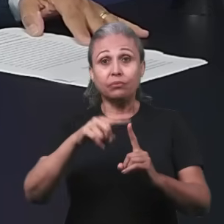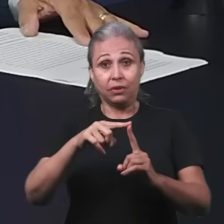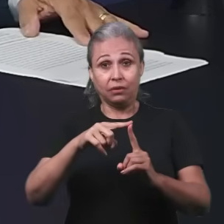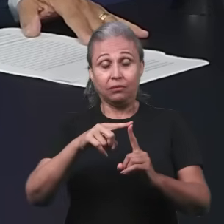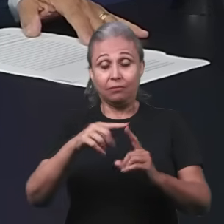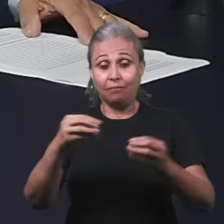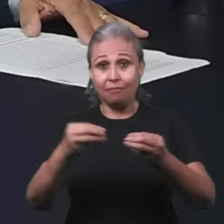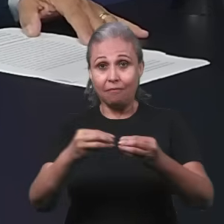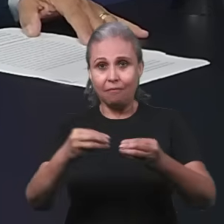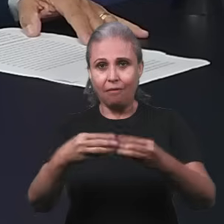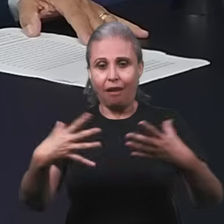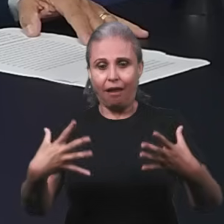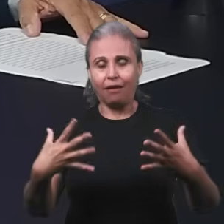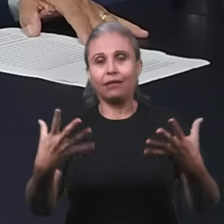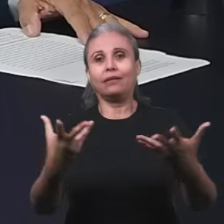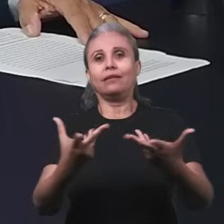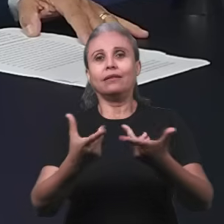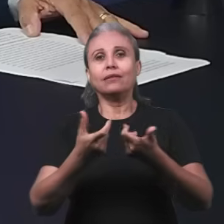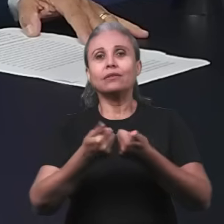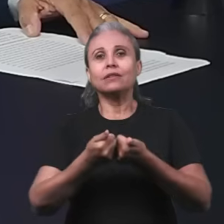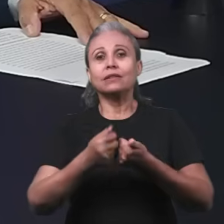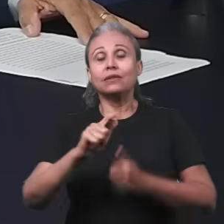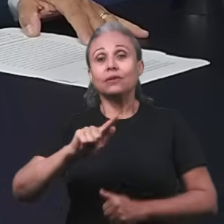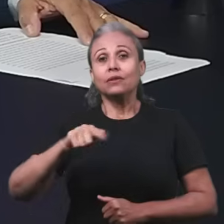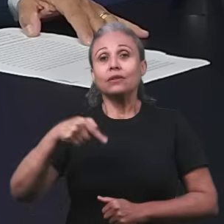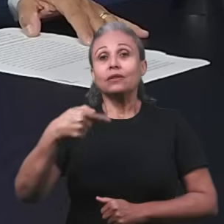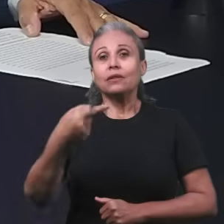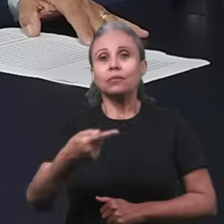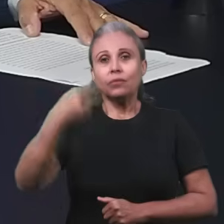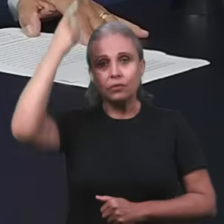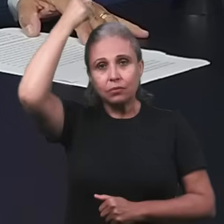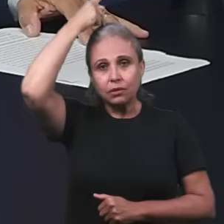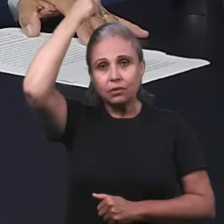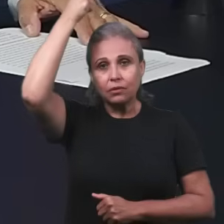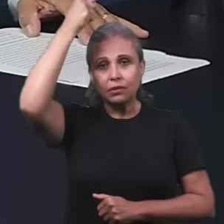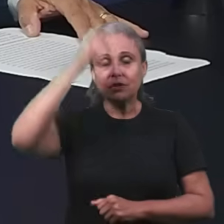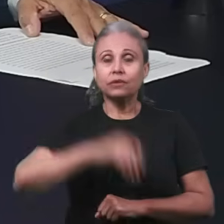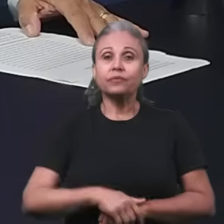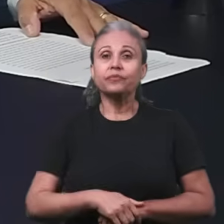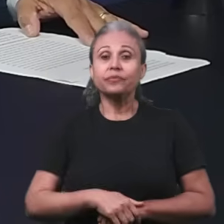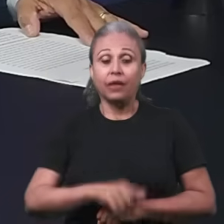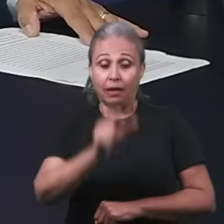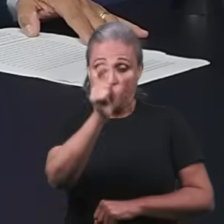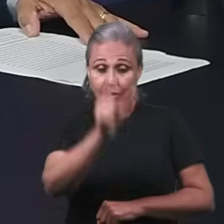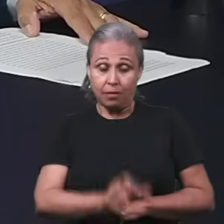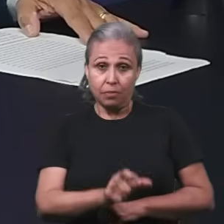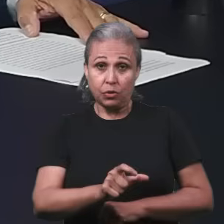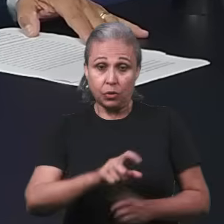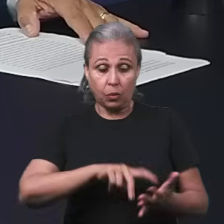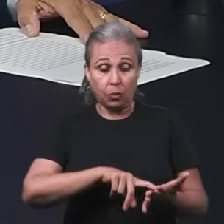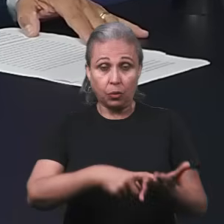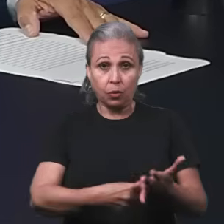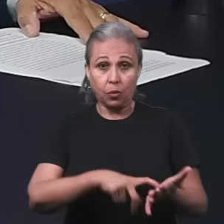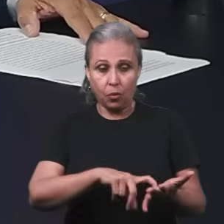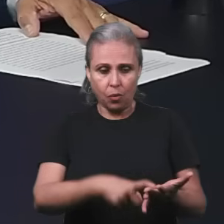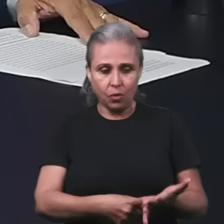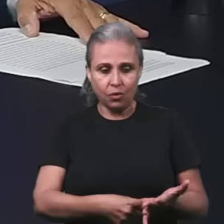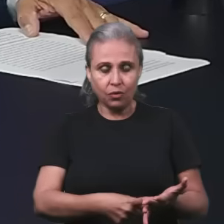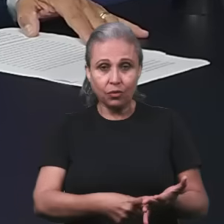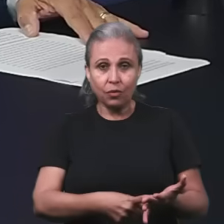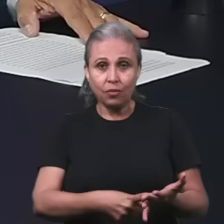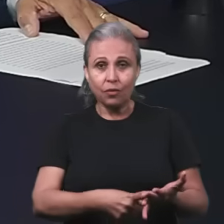cura maravilhosa que aconteceu depois do Pentecostes. E a figura desse coxo aí, ele representa o homem